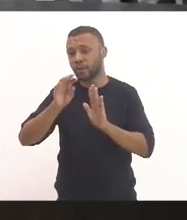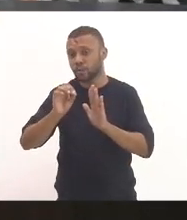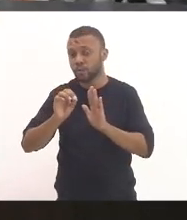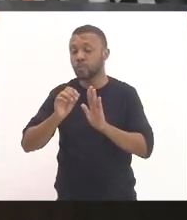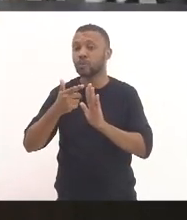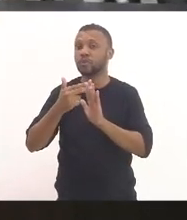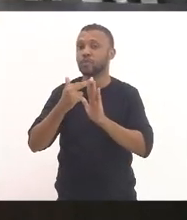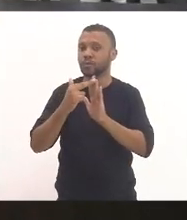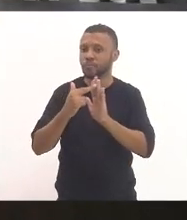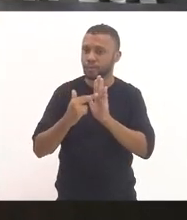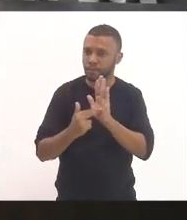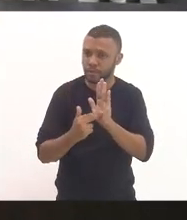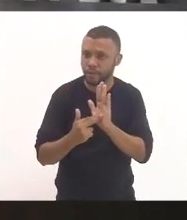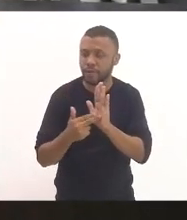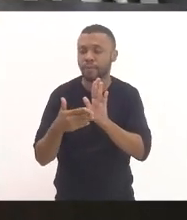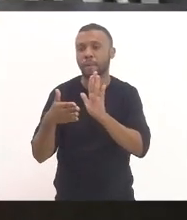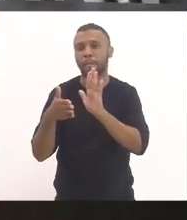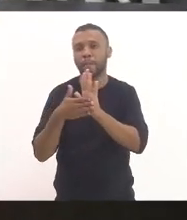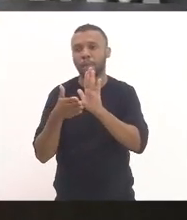proposições